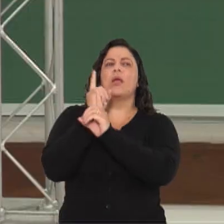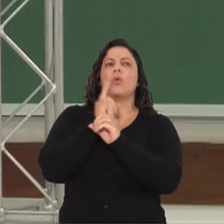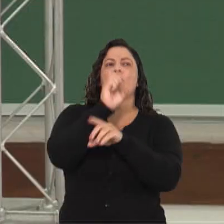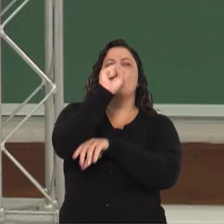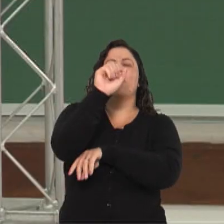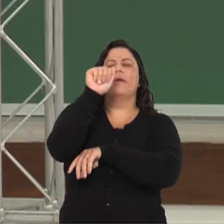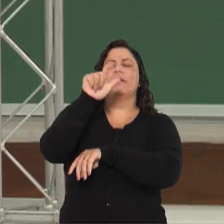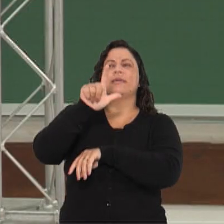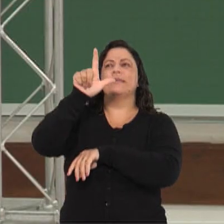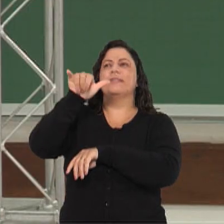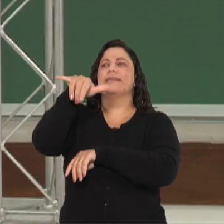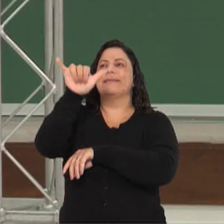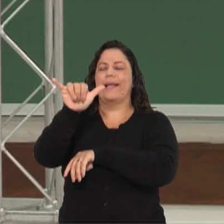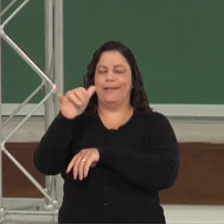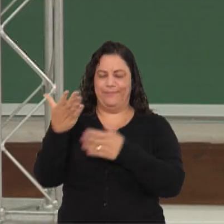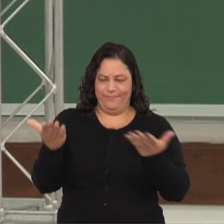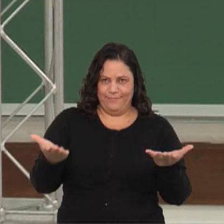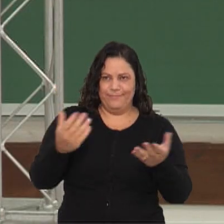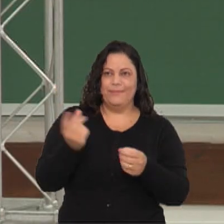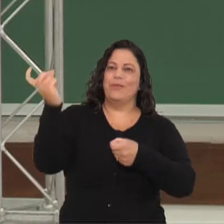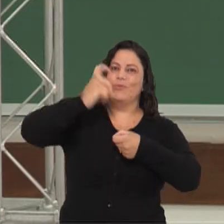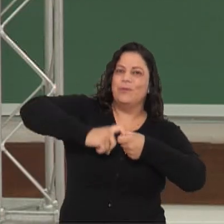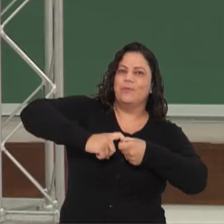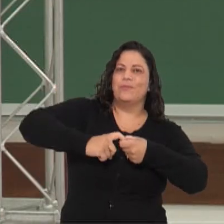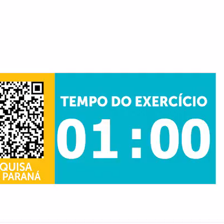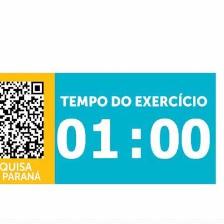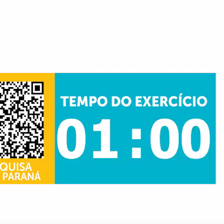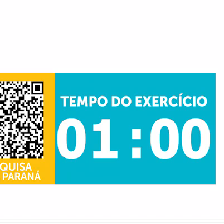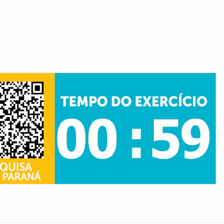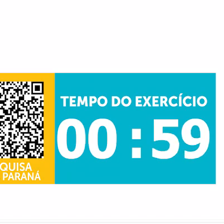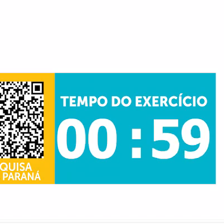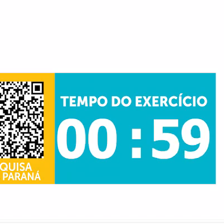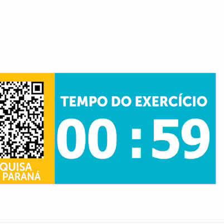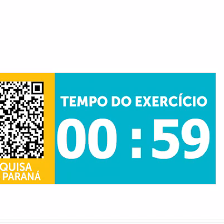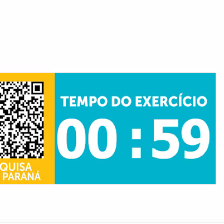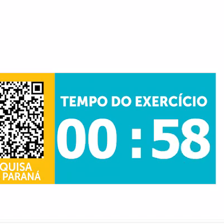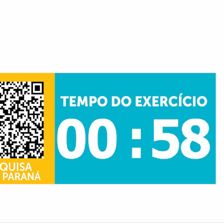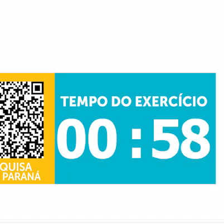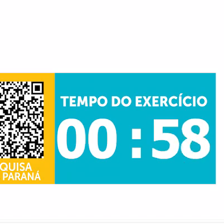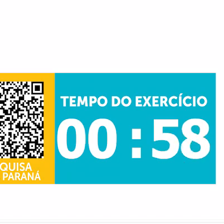a Sally playing with me, que a gente já vem para conferir.